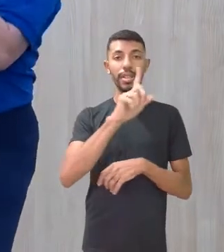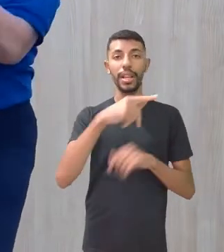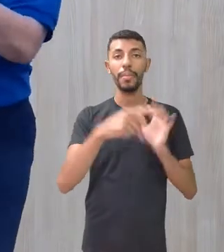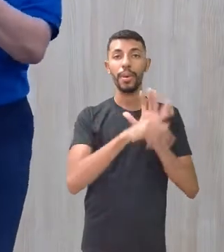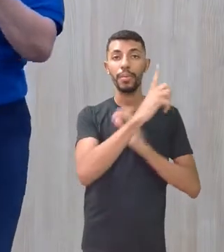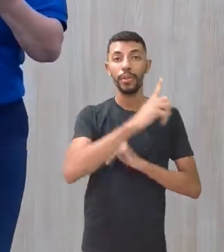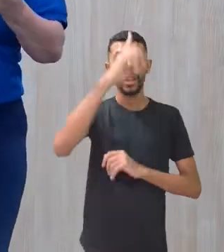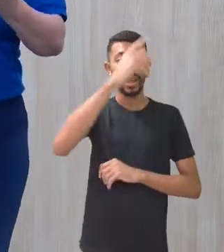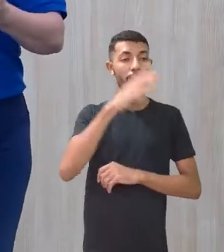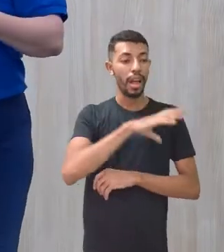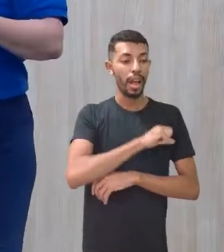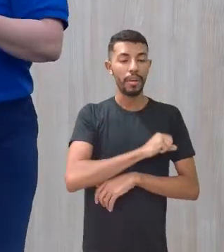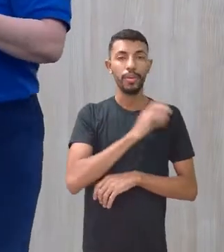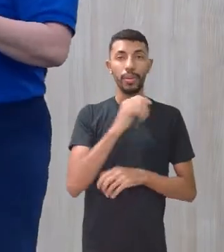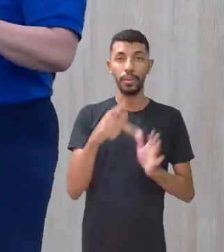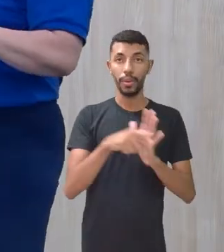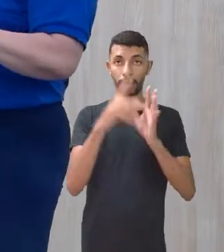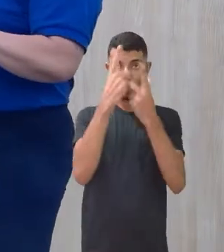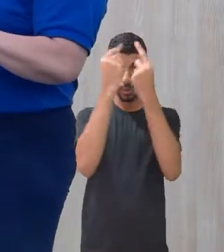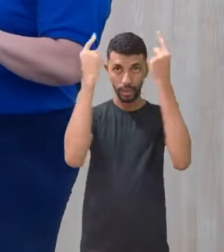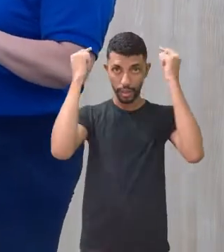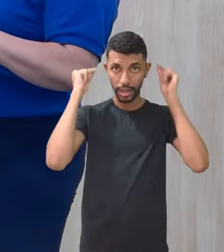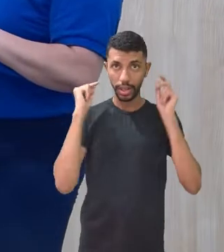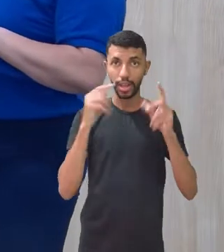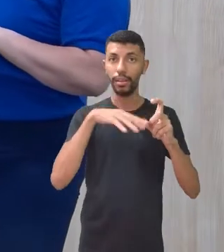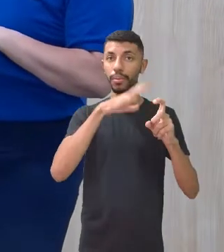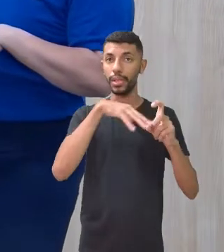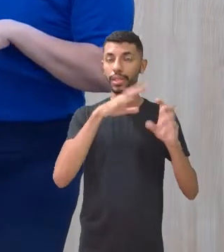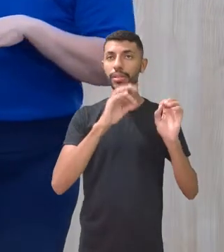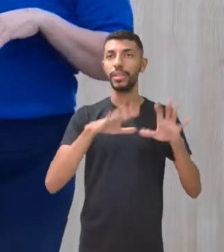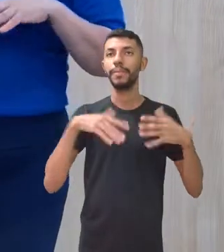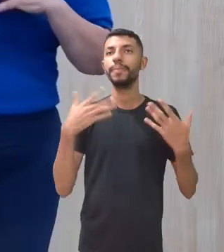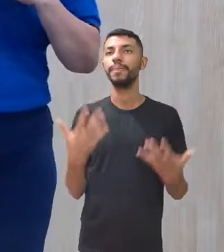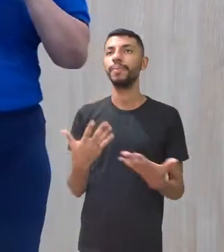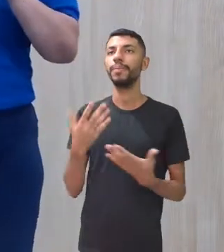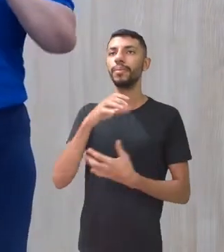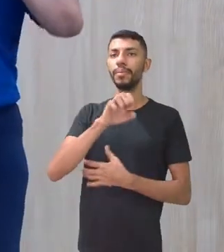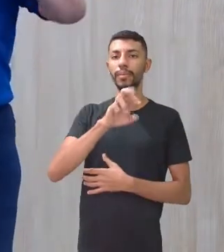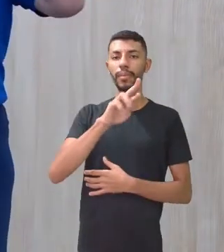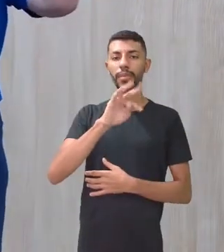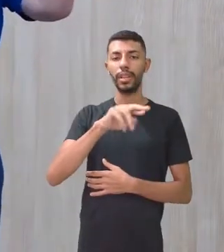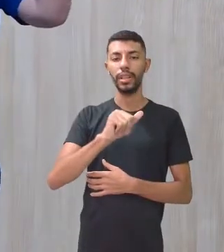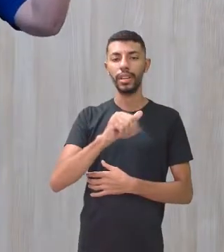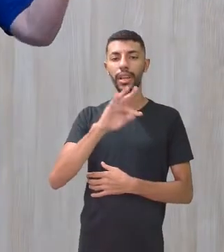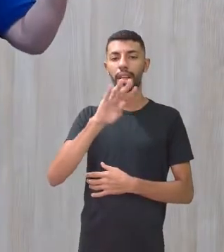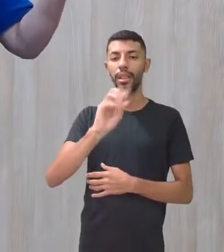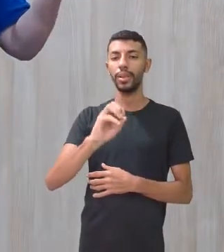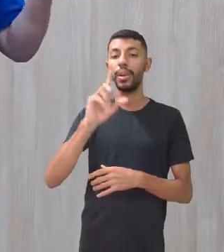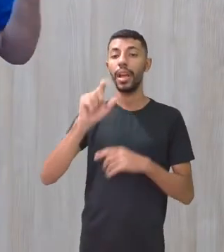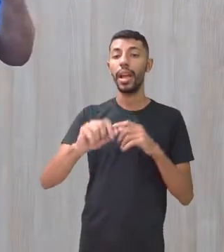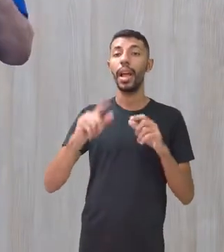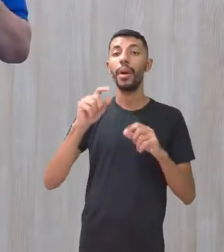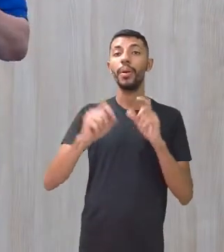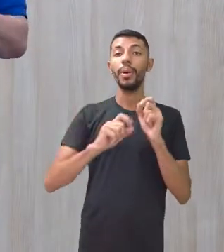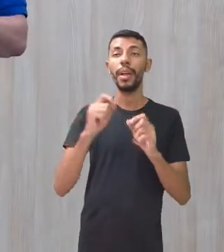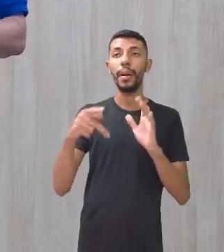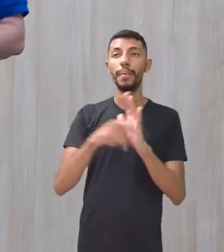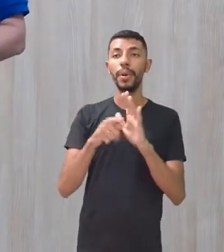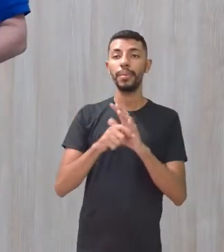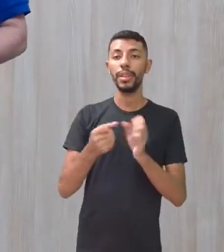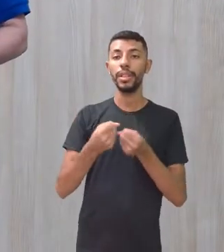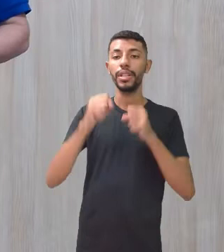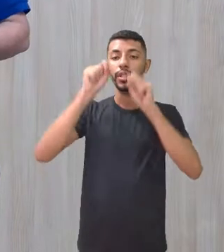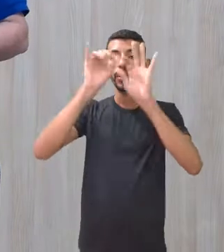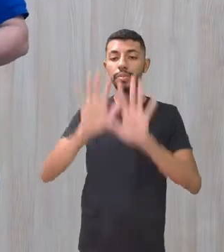Na mitologia grega. Então, Erato era a musa que inspirava os poetas que falavam